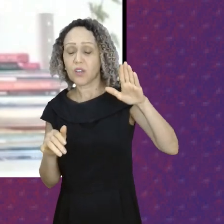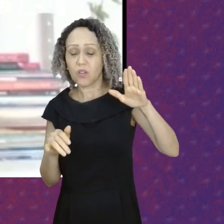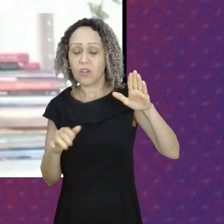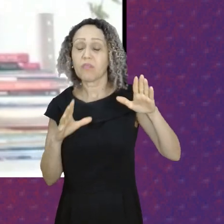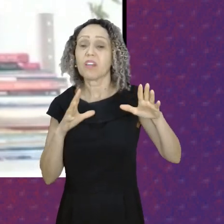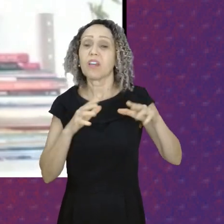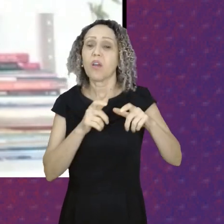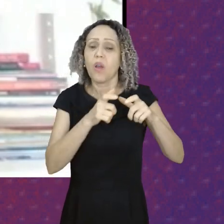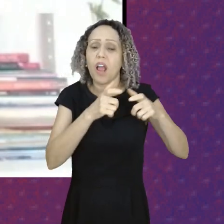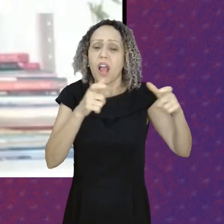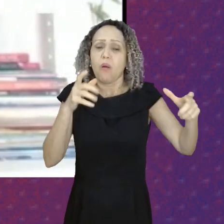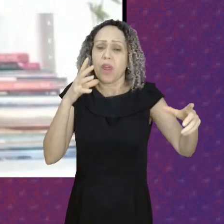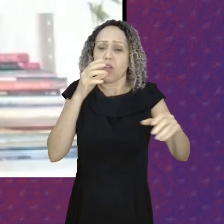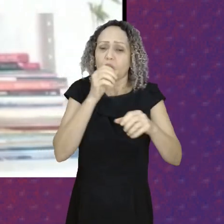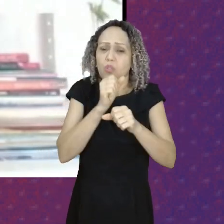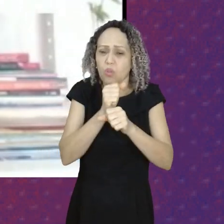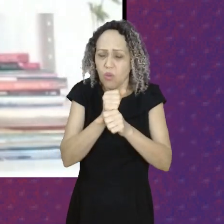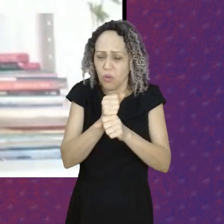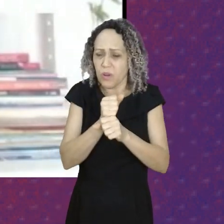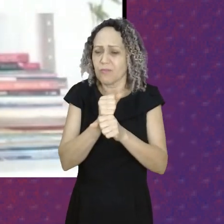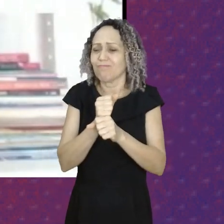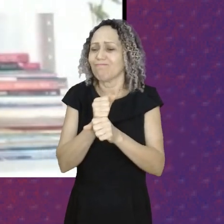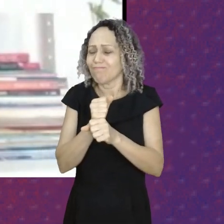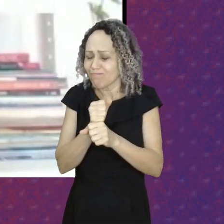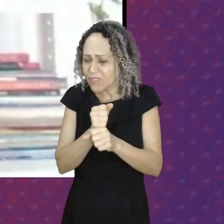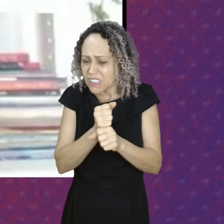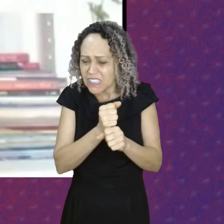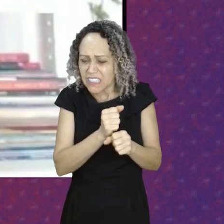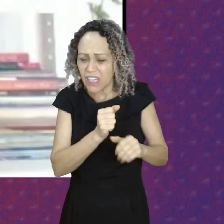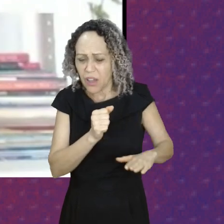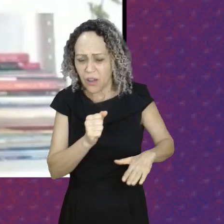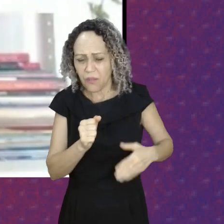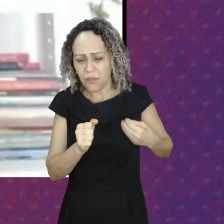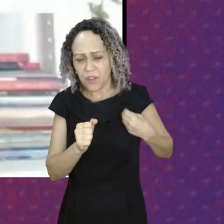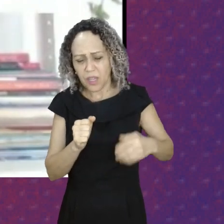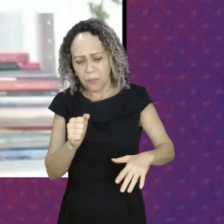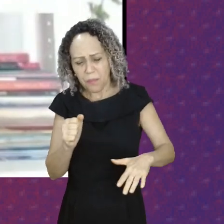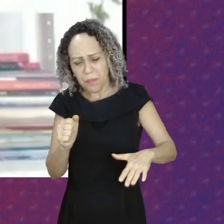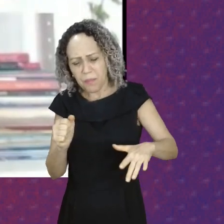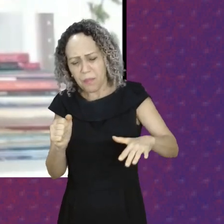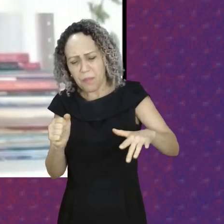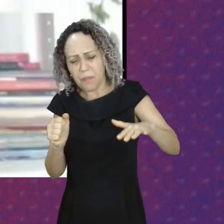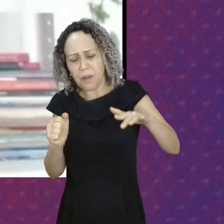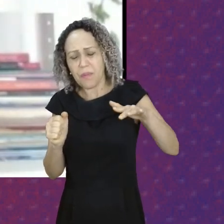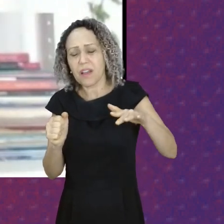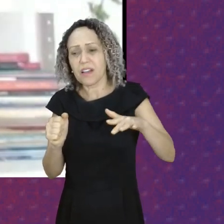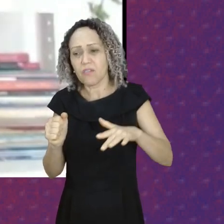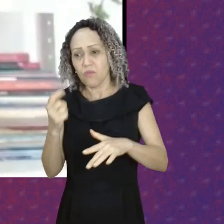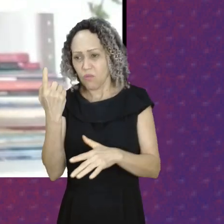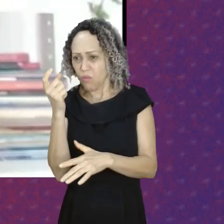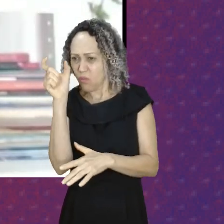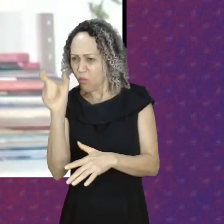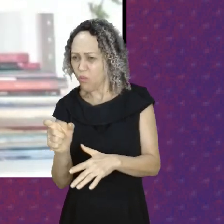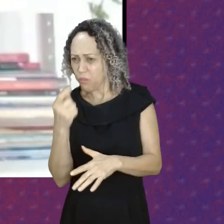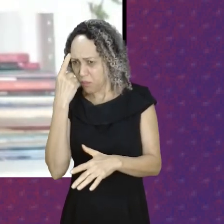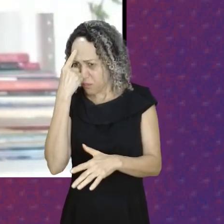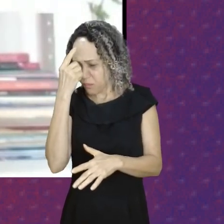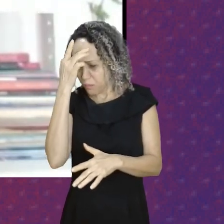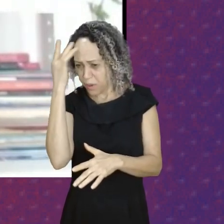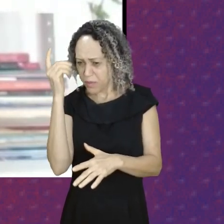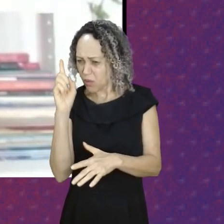com a mesma pessoa ao longo da vida. Esse estudo mostrou que